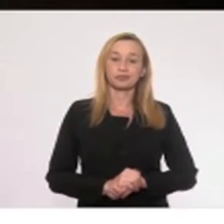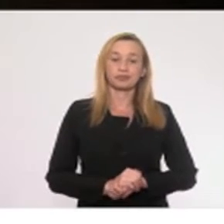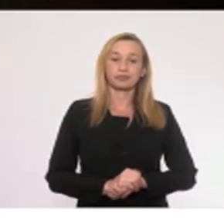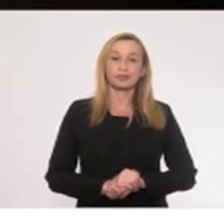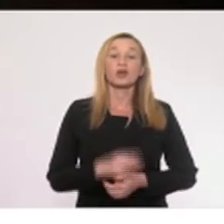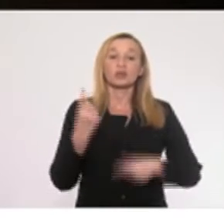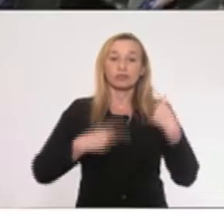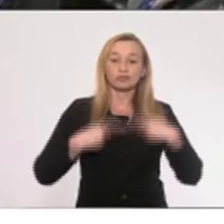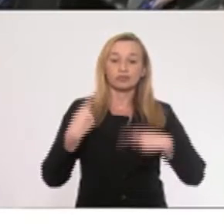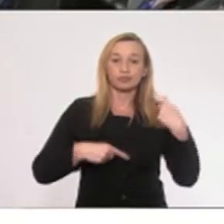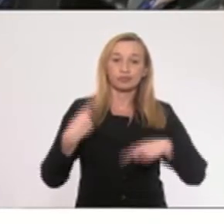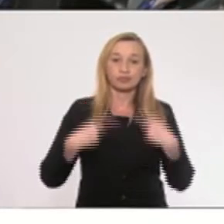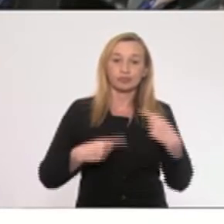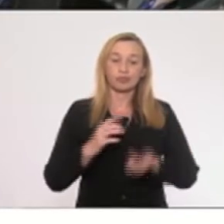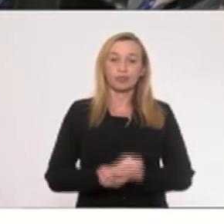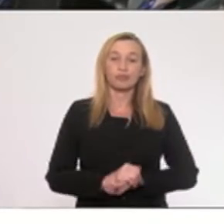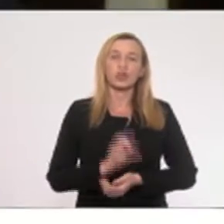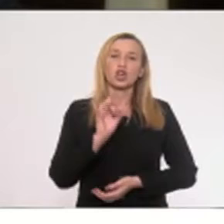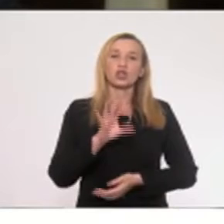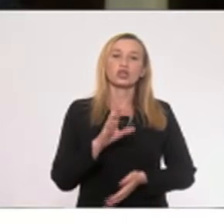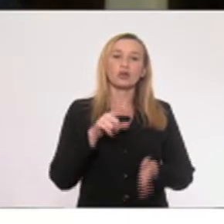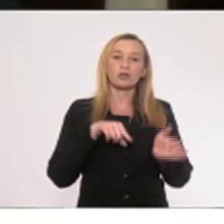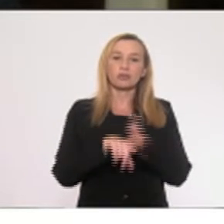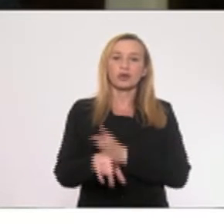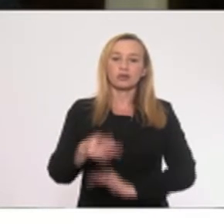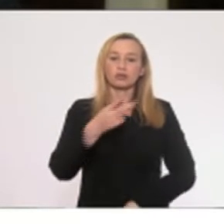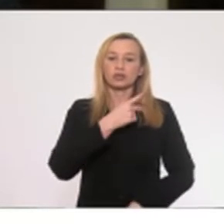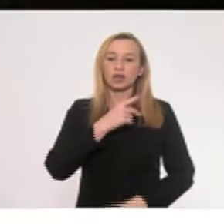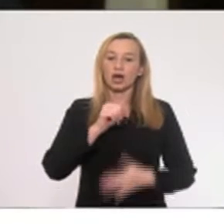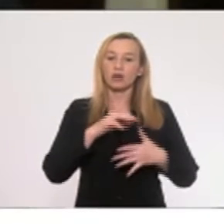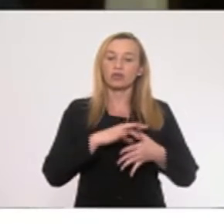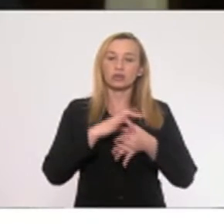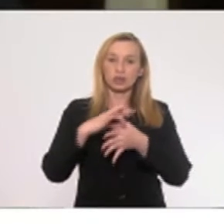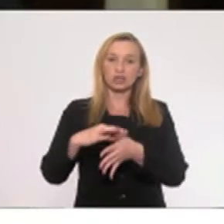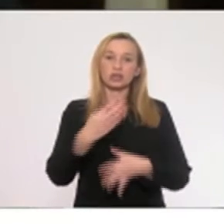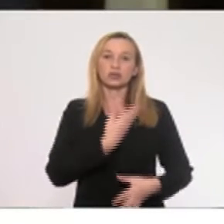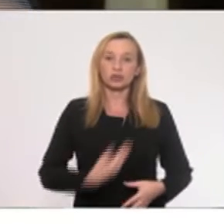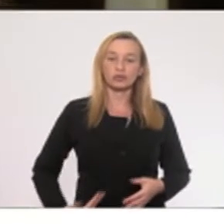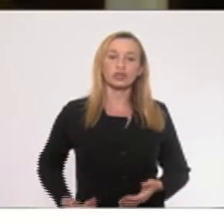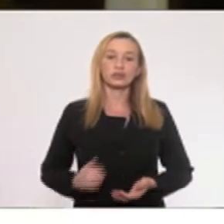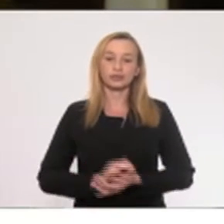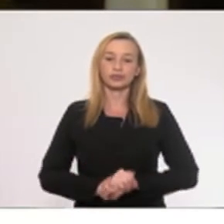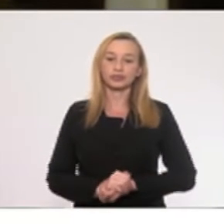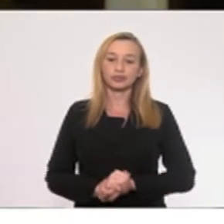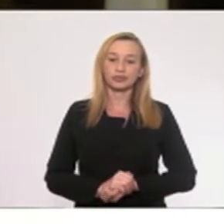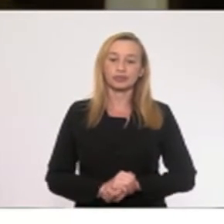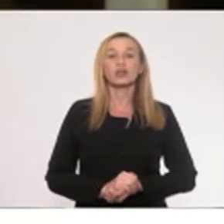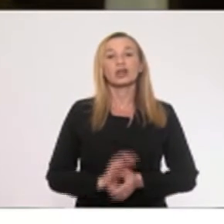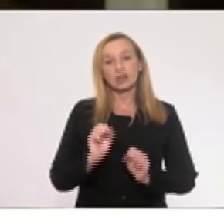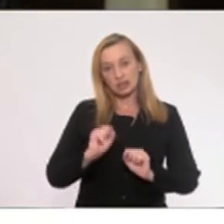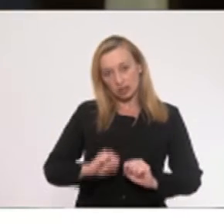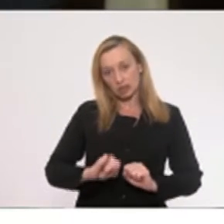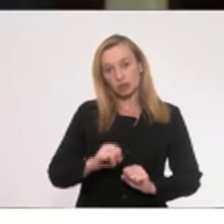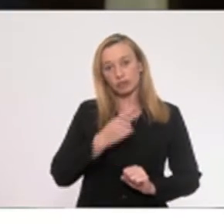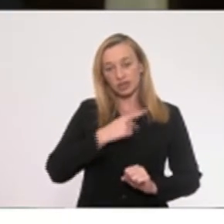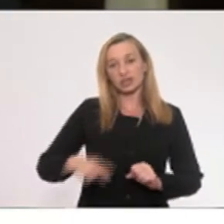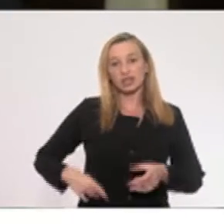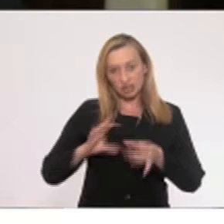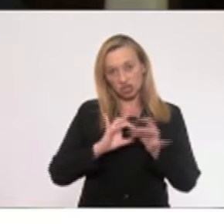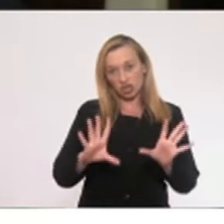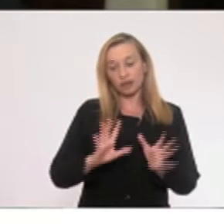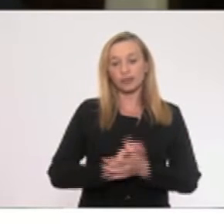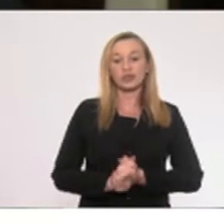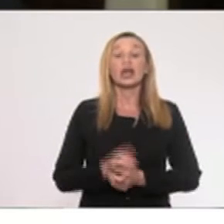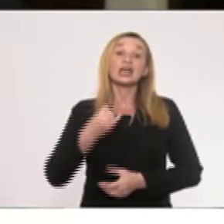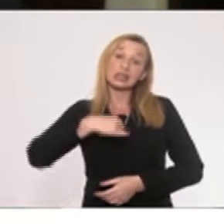Para discutir, Zoninho? Vou fazer uma pergunta ao líder do governo, Sim. se o presidente autorizar. À vontade. Se